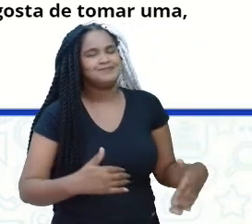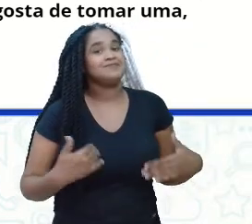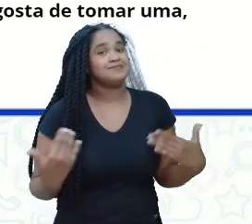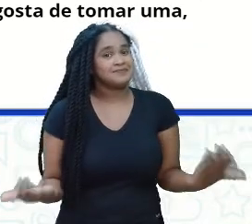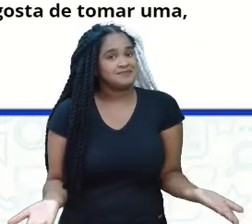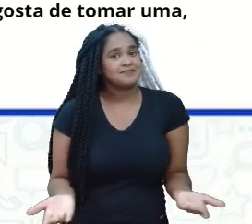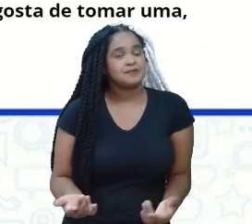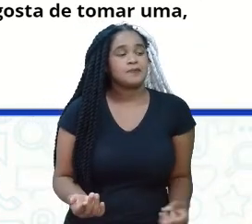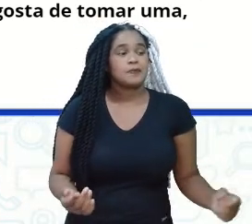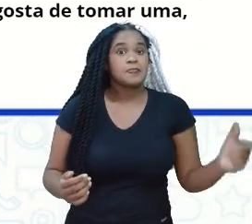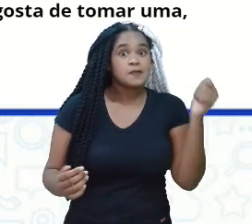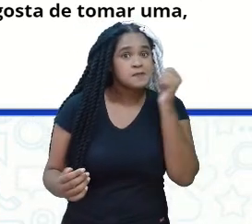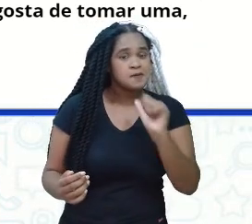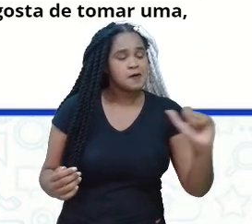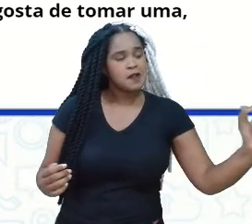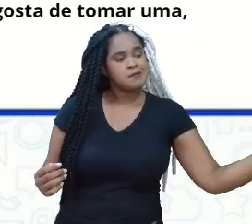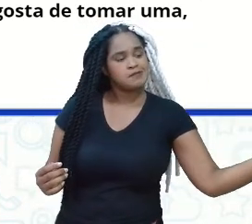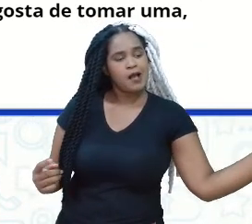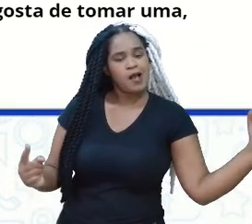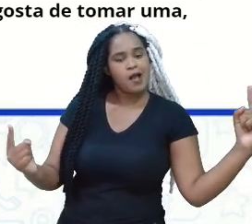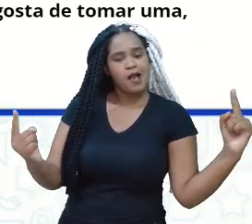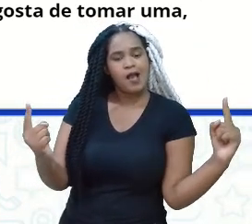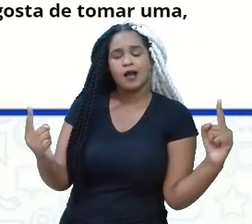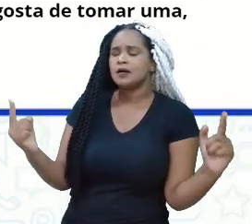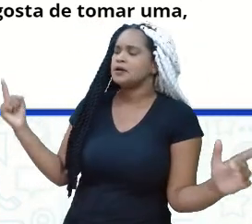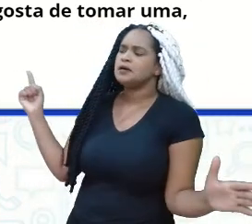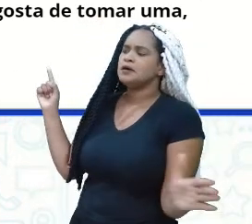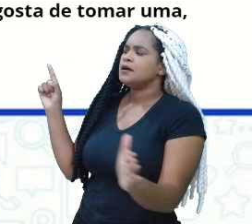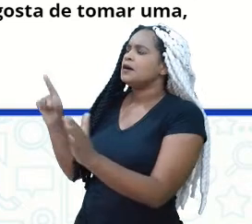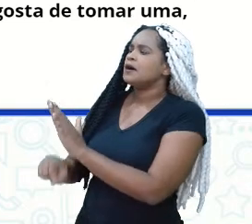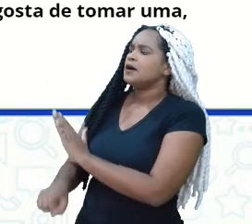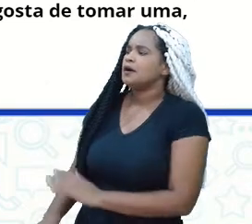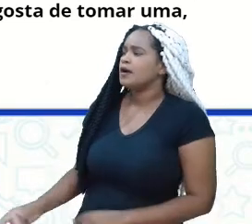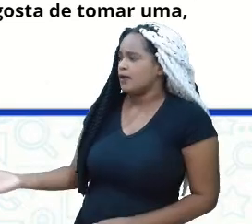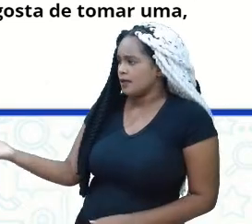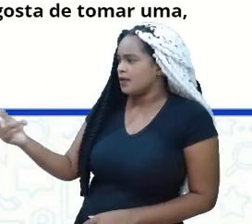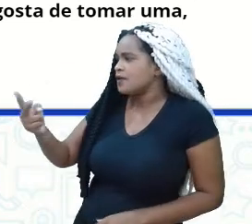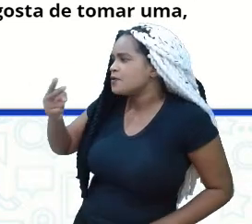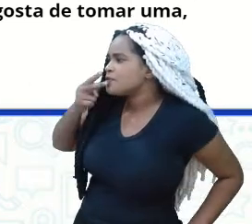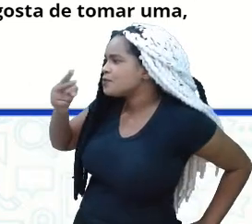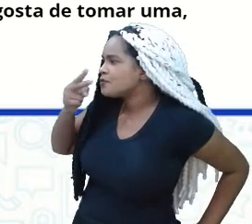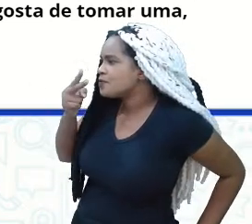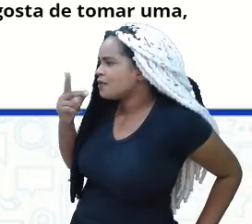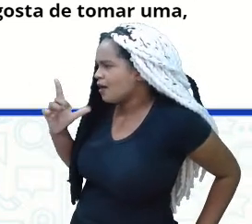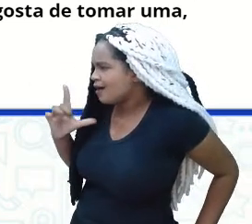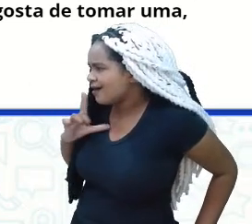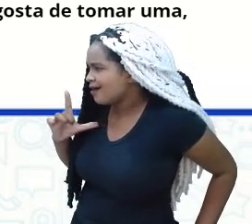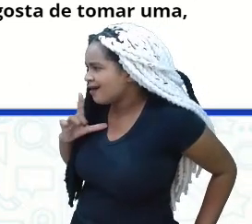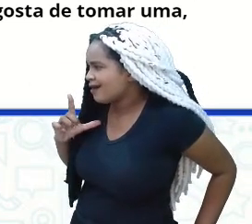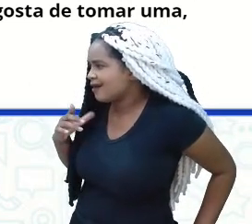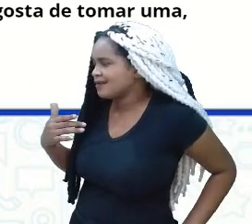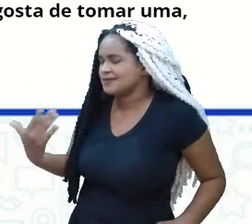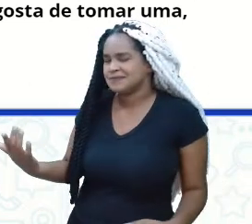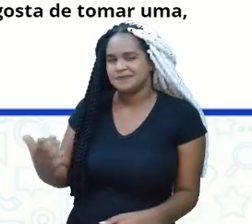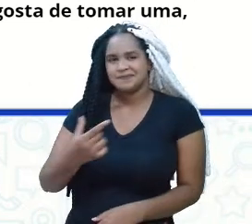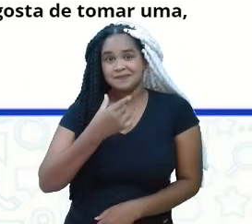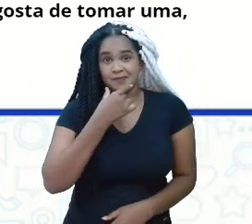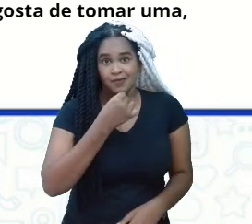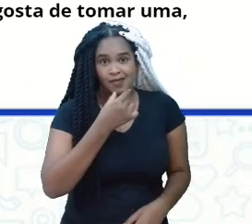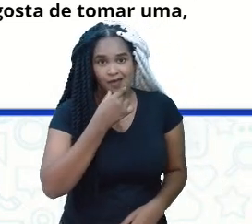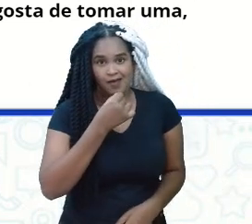se aproximou do sujeito, perguntou se ele tinha um cigarro para lhe dar. O homem,